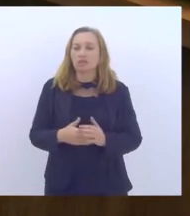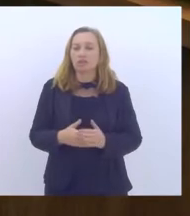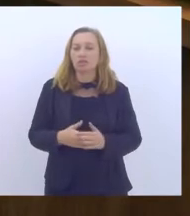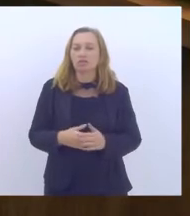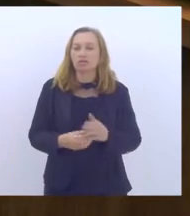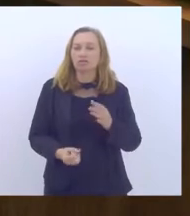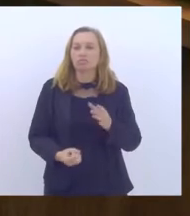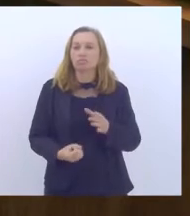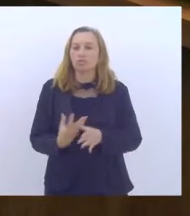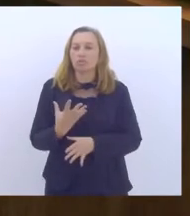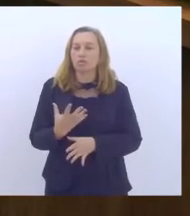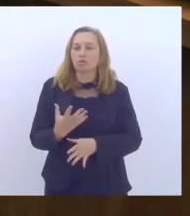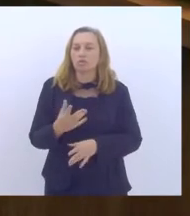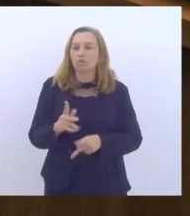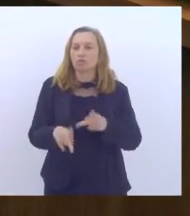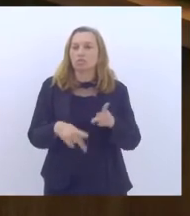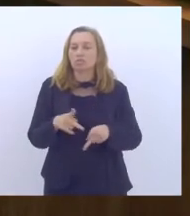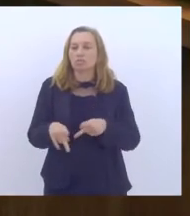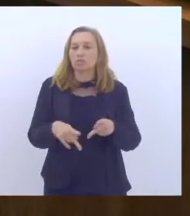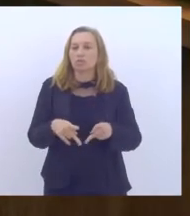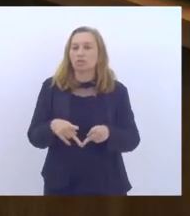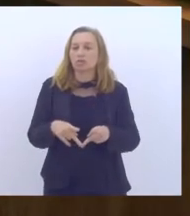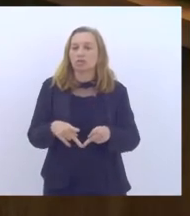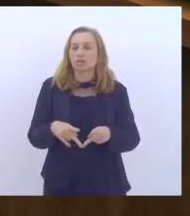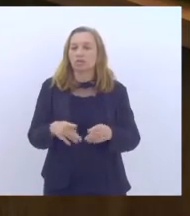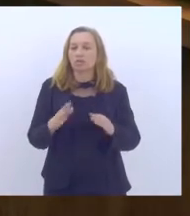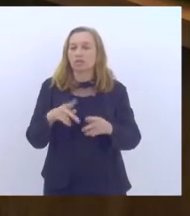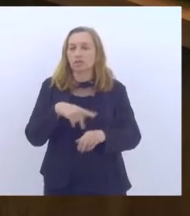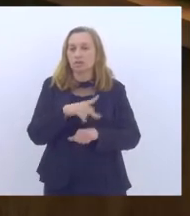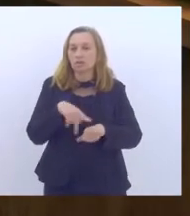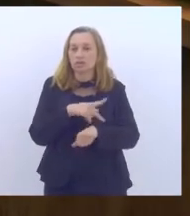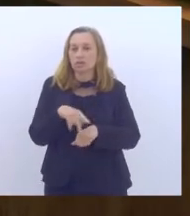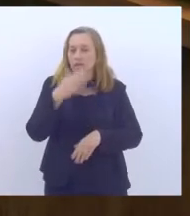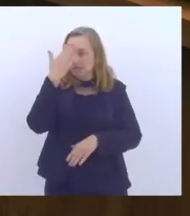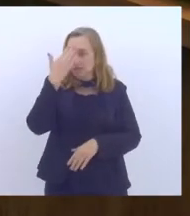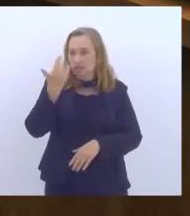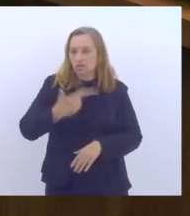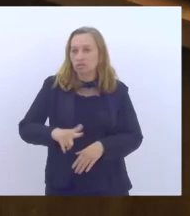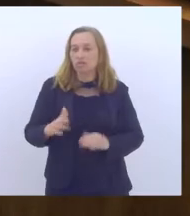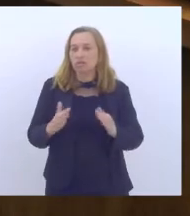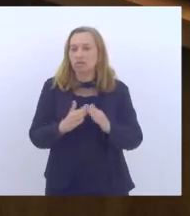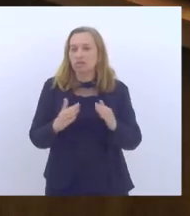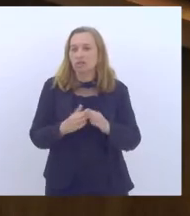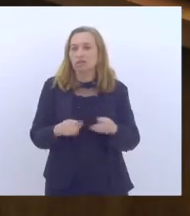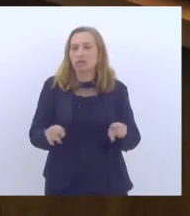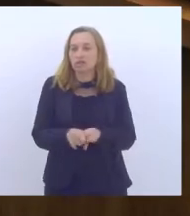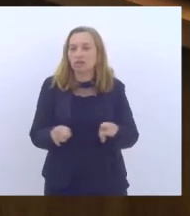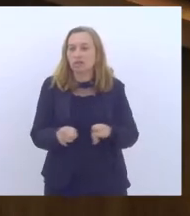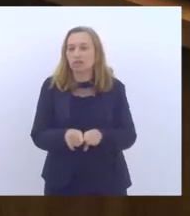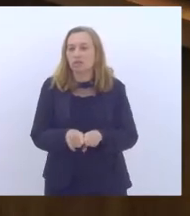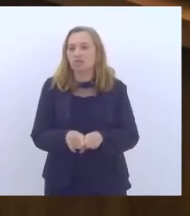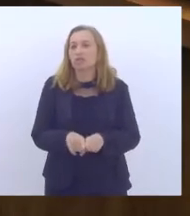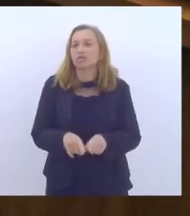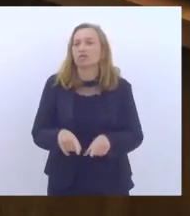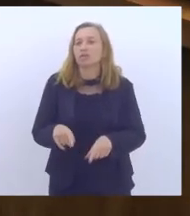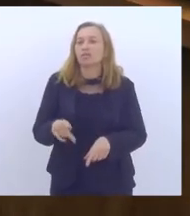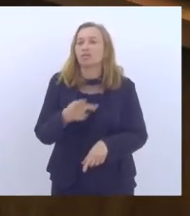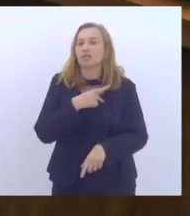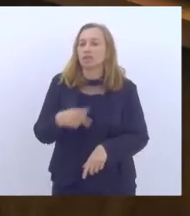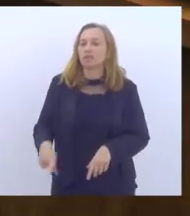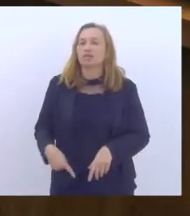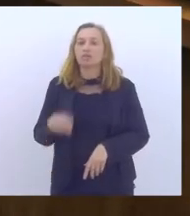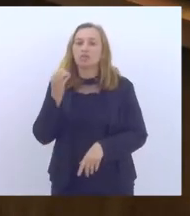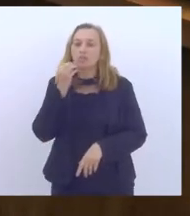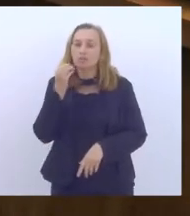construiu esse país eu quero agradecer essa casa mais uma vez e também o nosso Presidente pela oportunidade